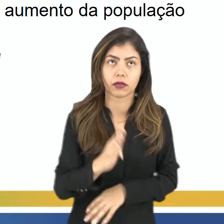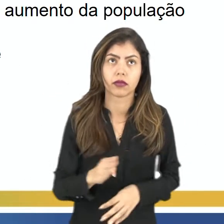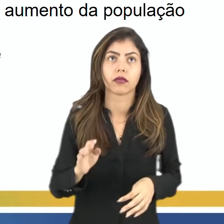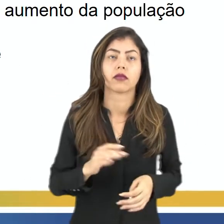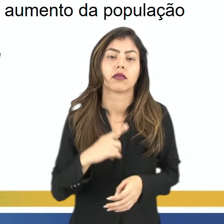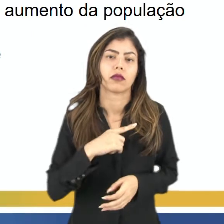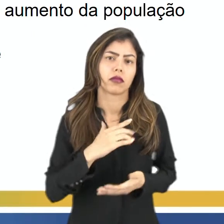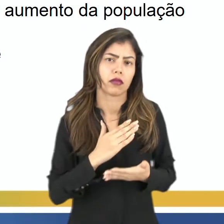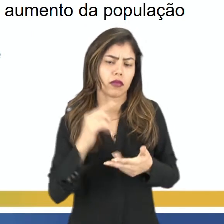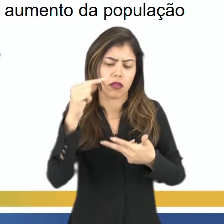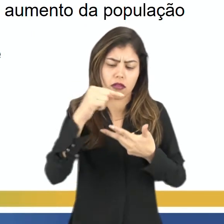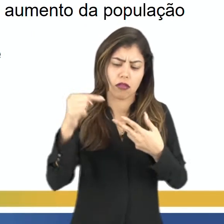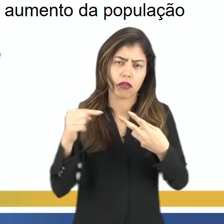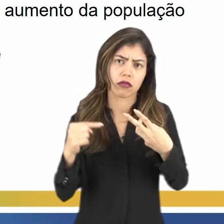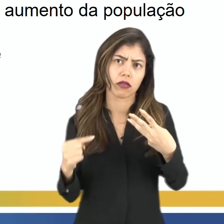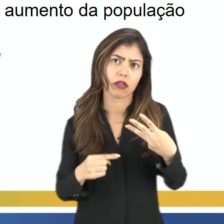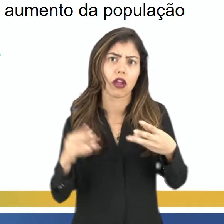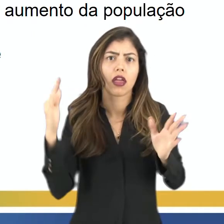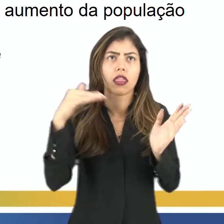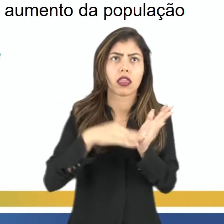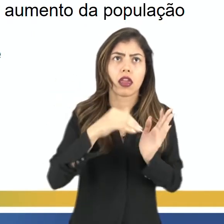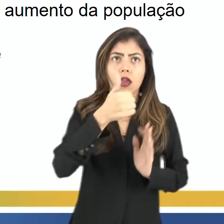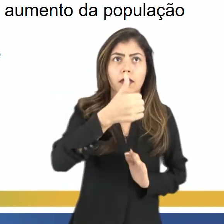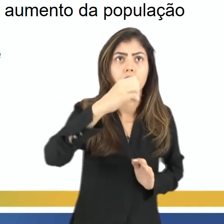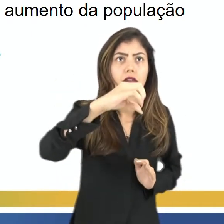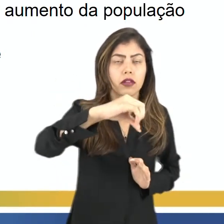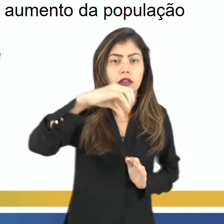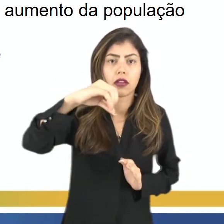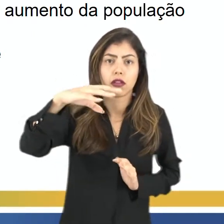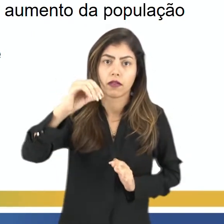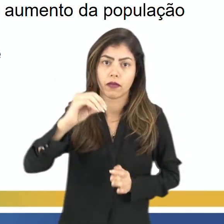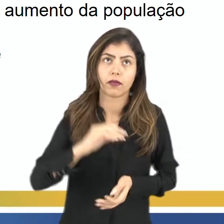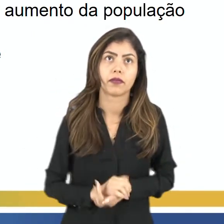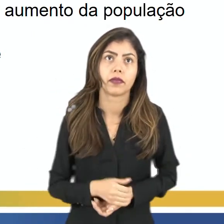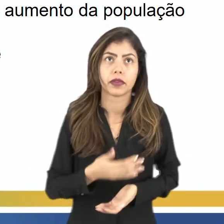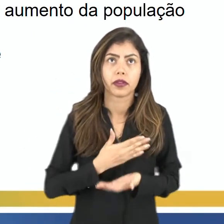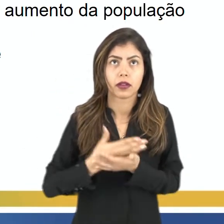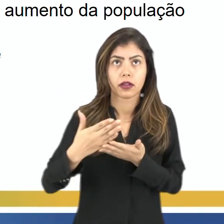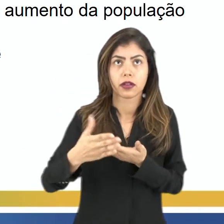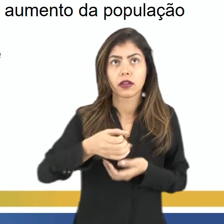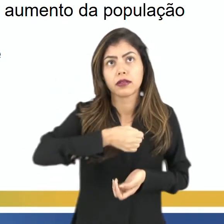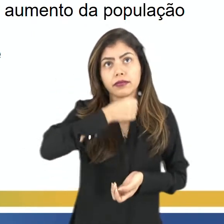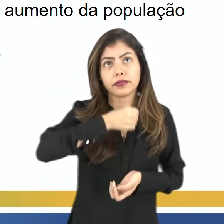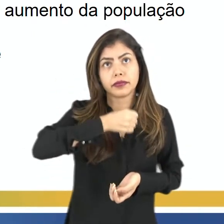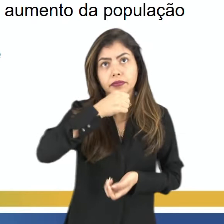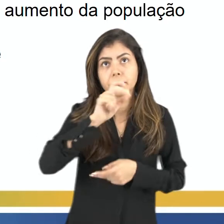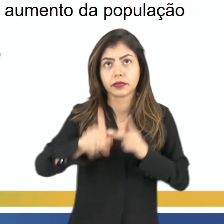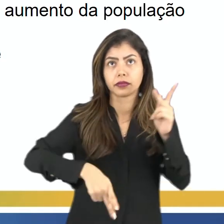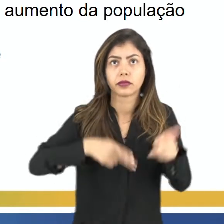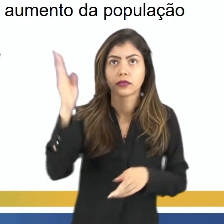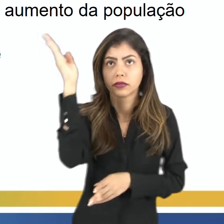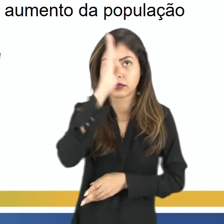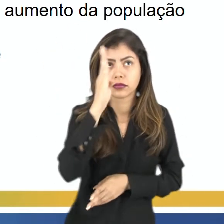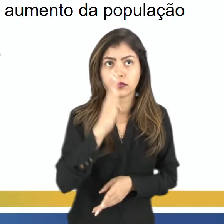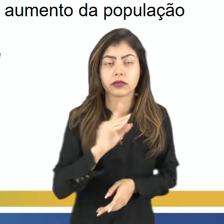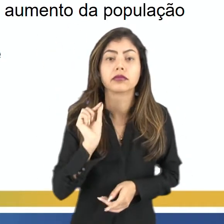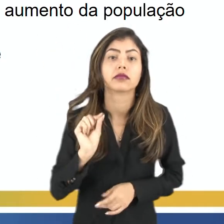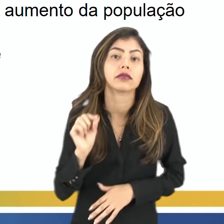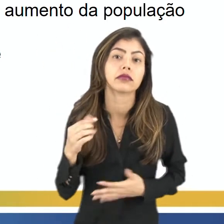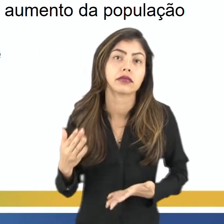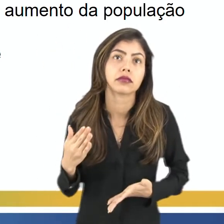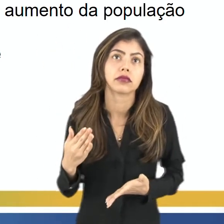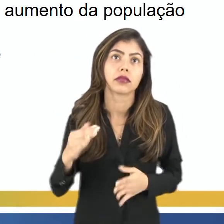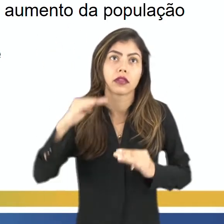tem algumas fases que precisam ser trabalhadas, tá? Até 1990, tá, começa o envelhecimento da população brasileira.